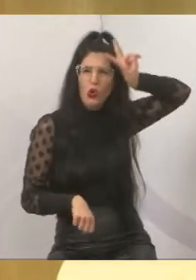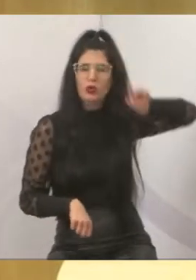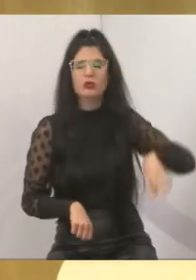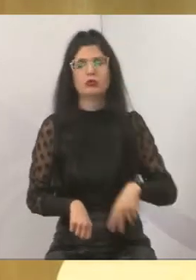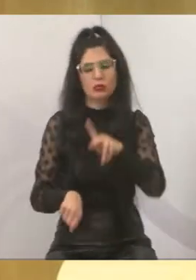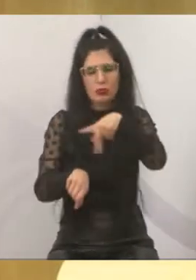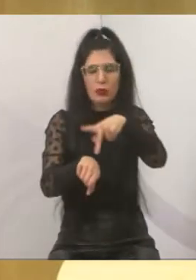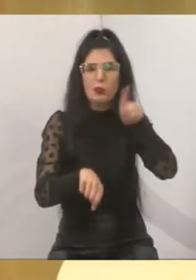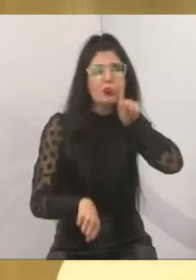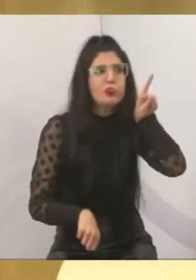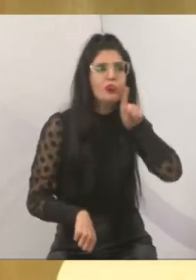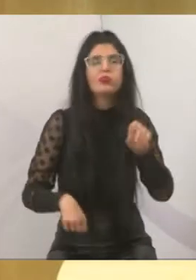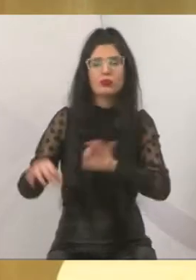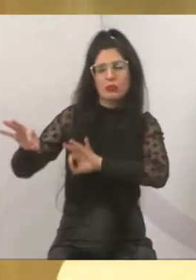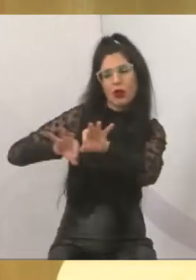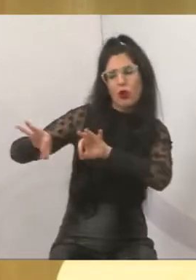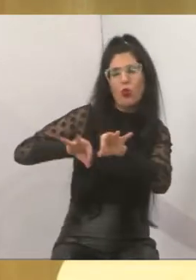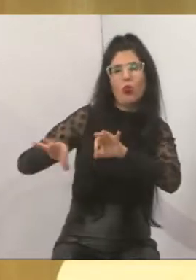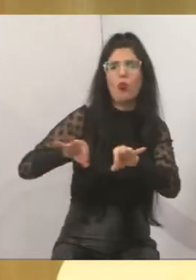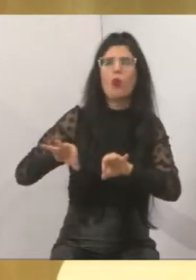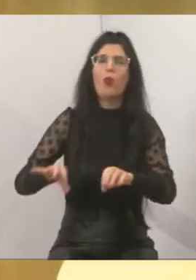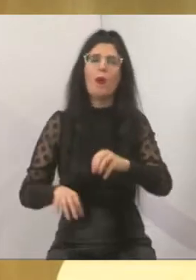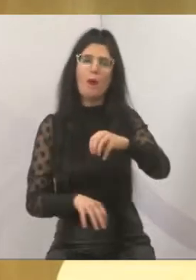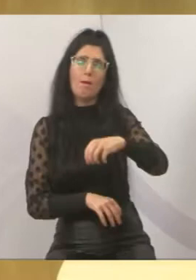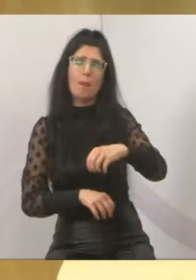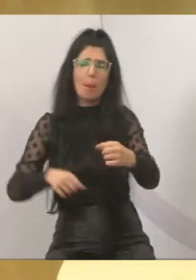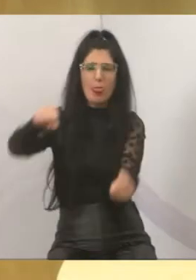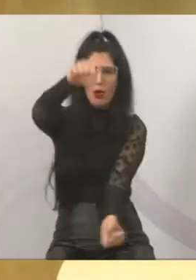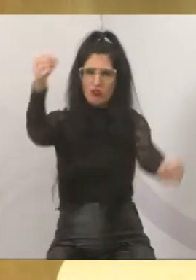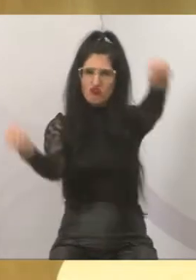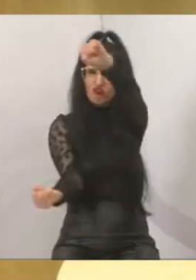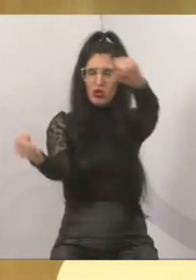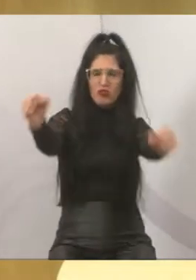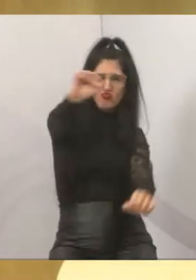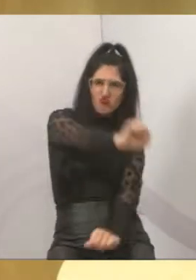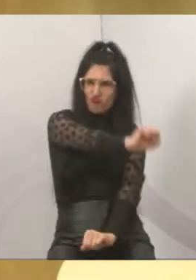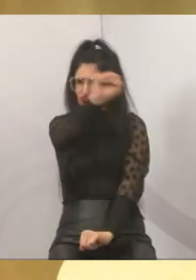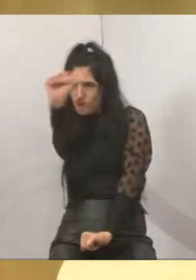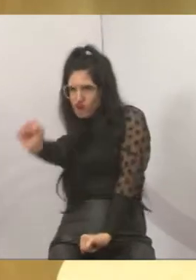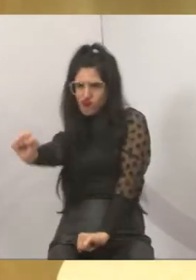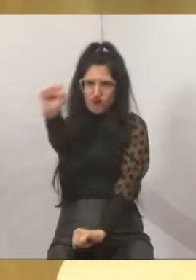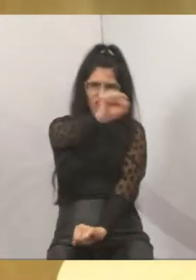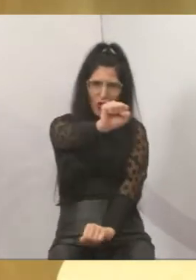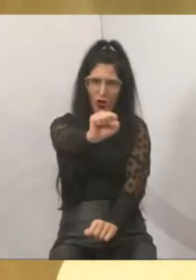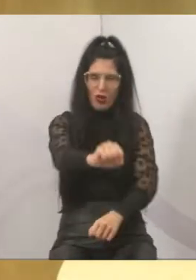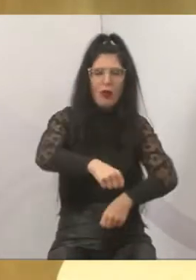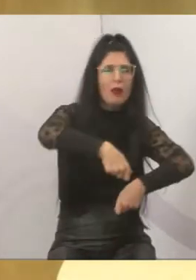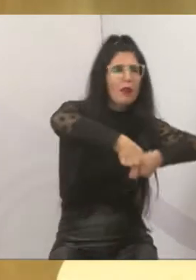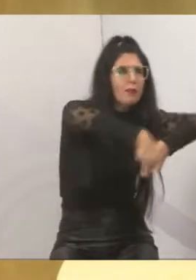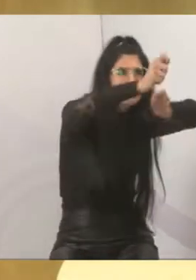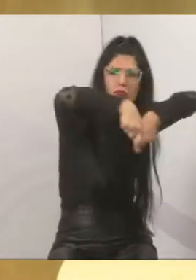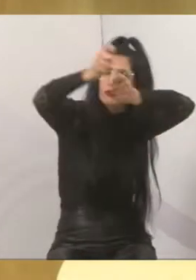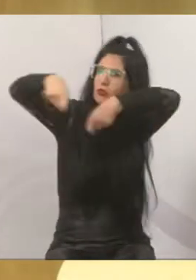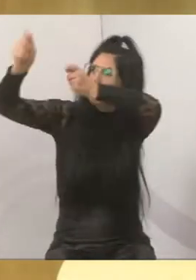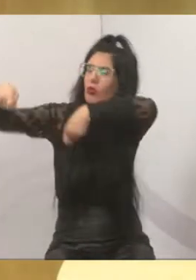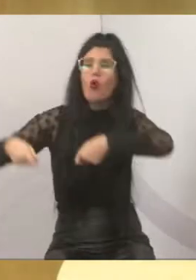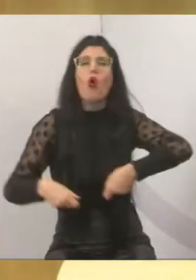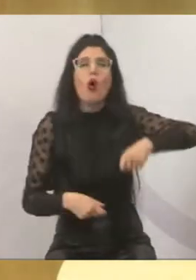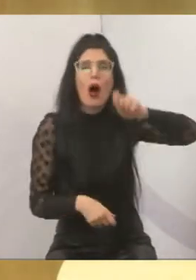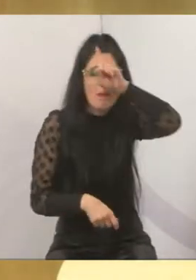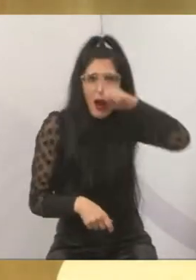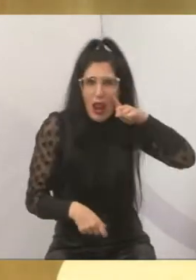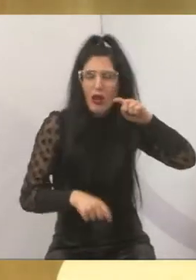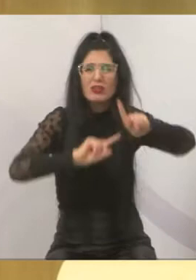68 e pintou esse Mustang com a cor amarela. E logo depois ele veio a se